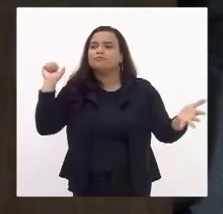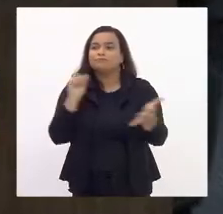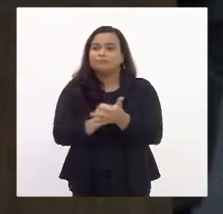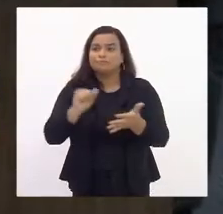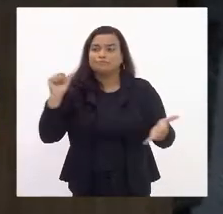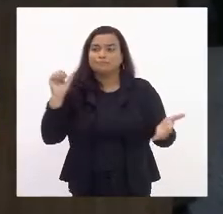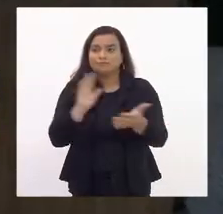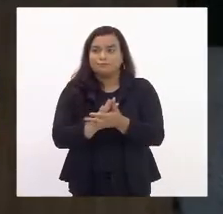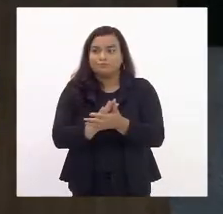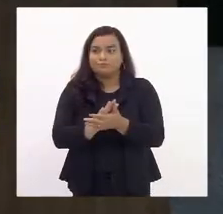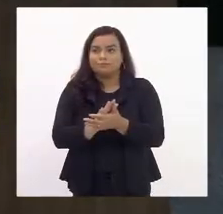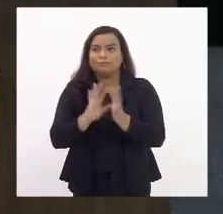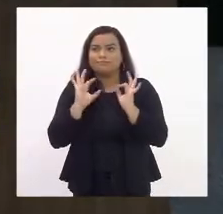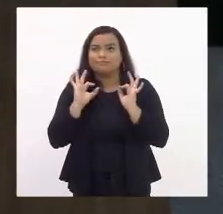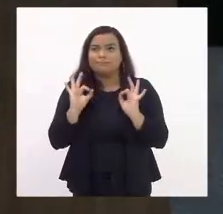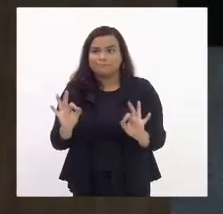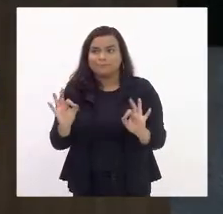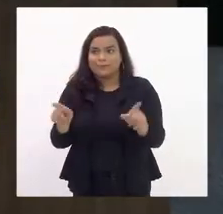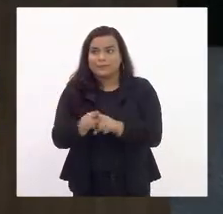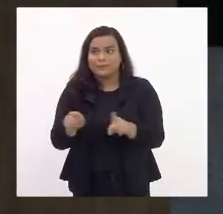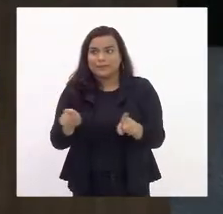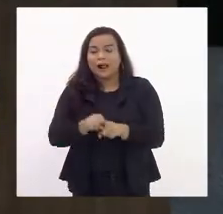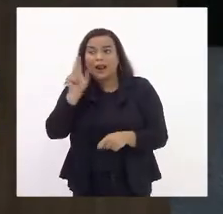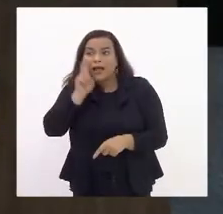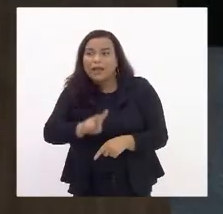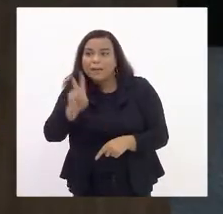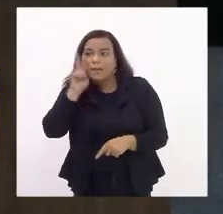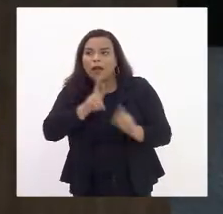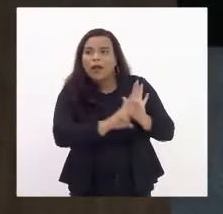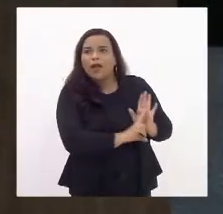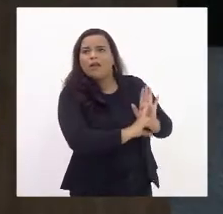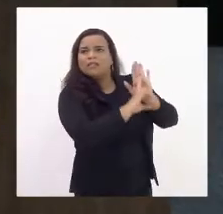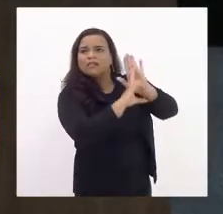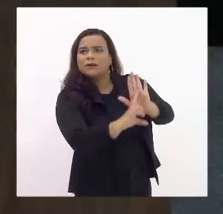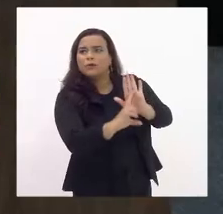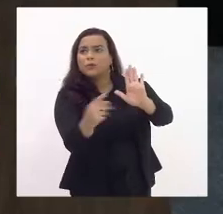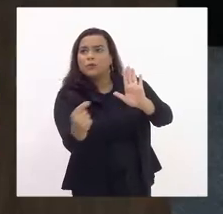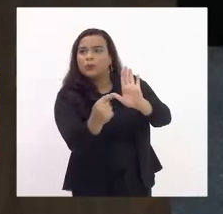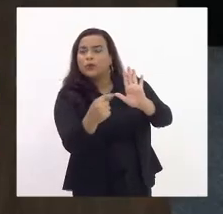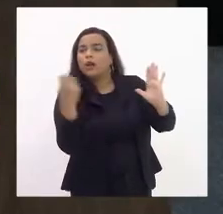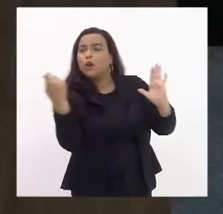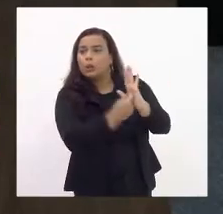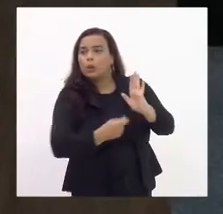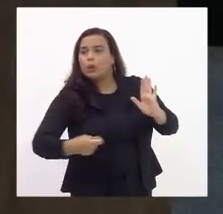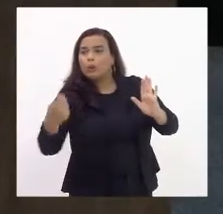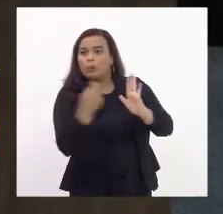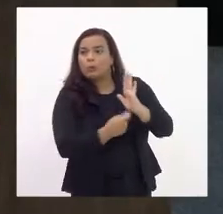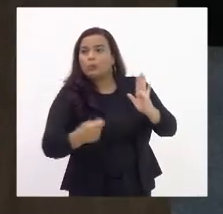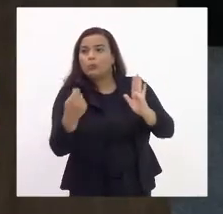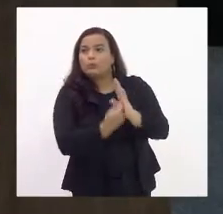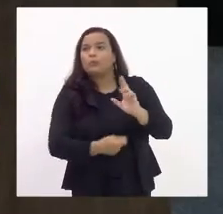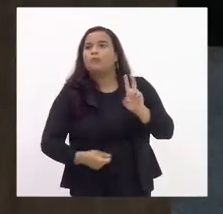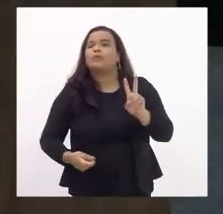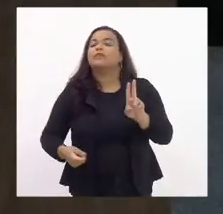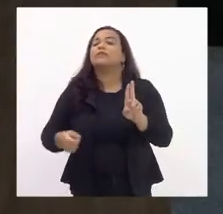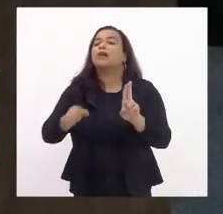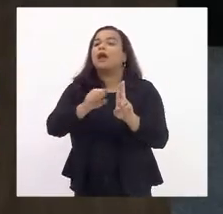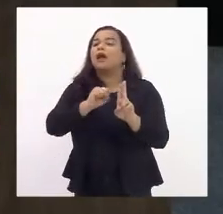registrar e referendar sempre a nossa luta pelo Sistema Único de